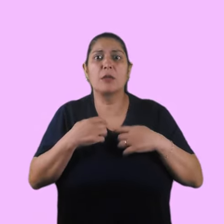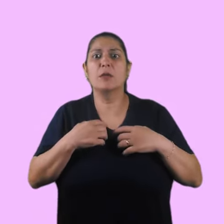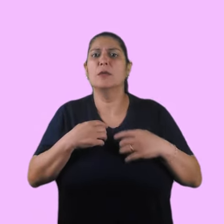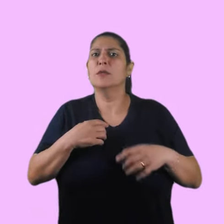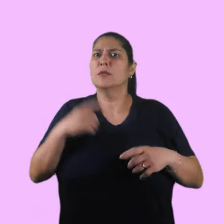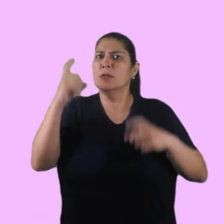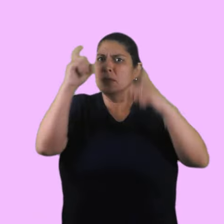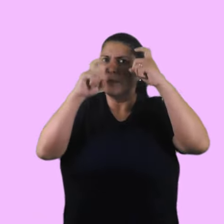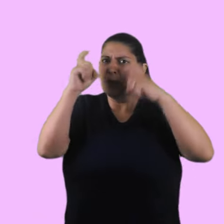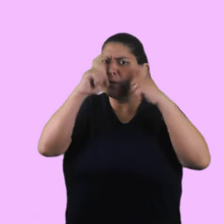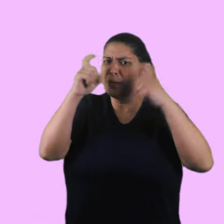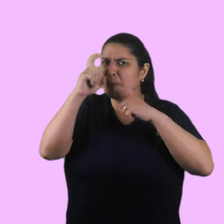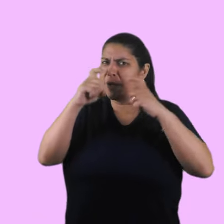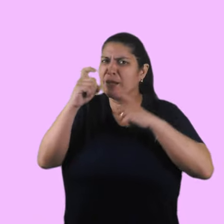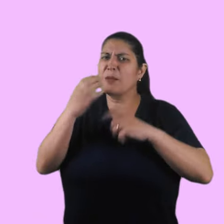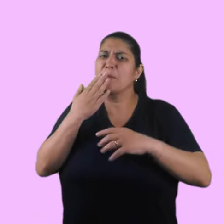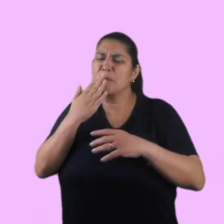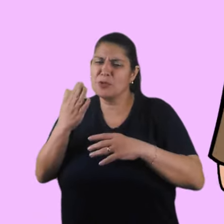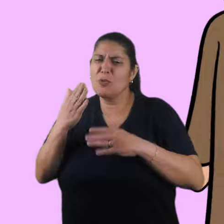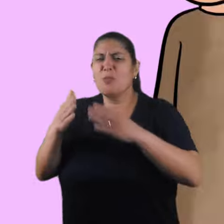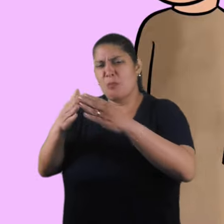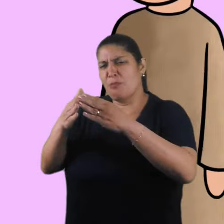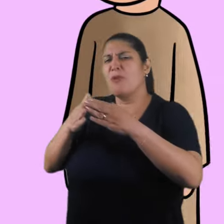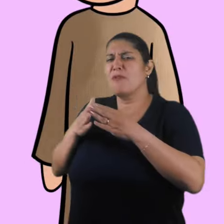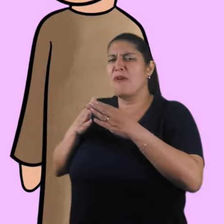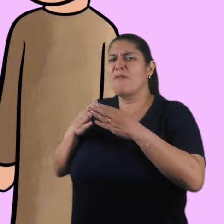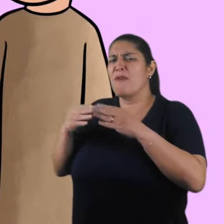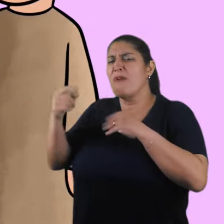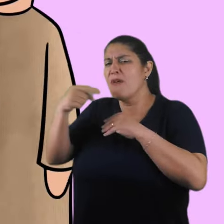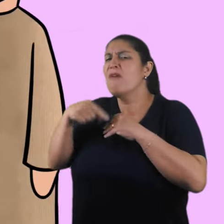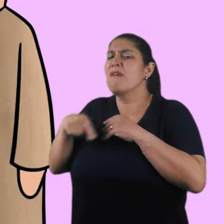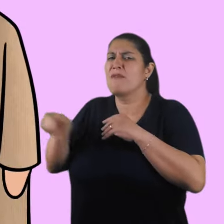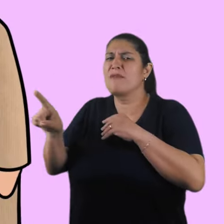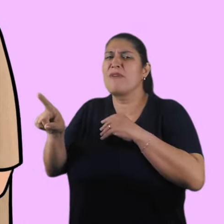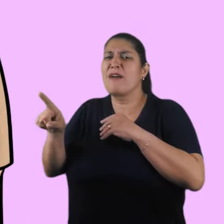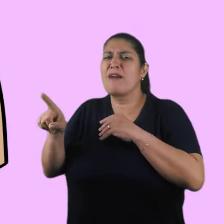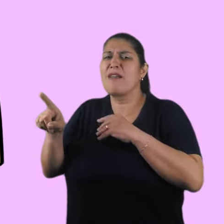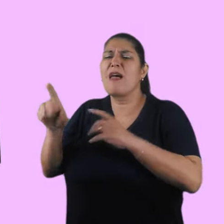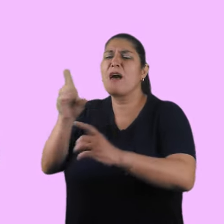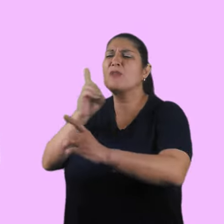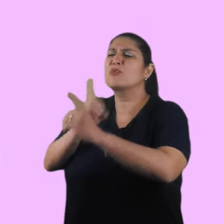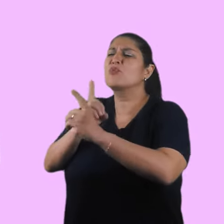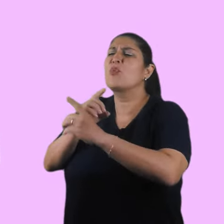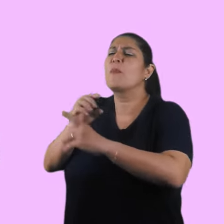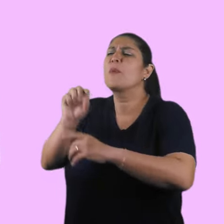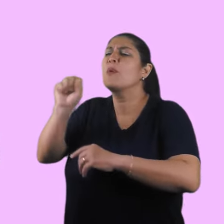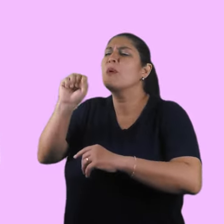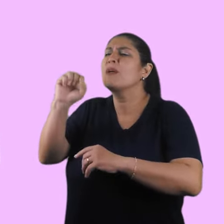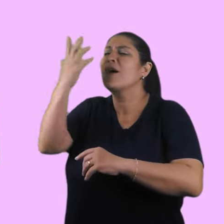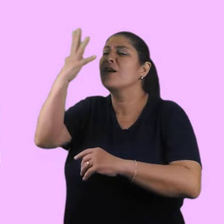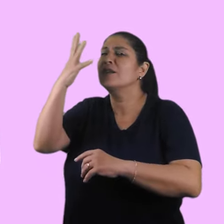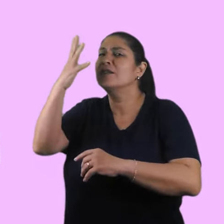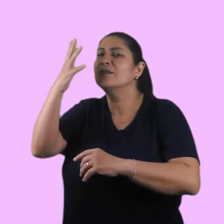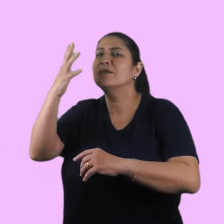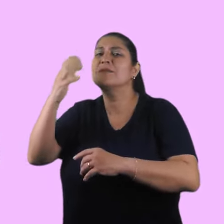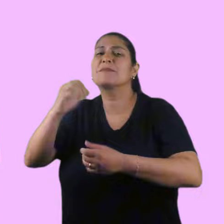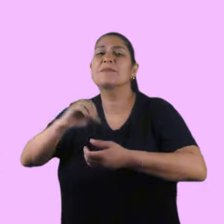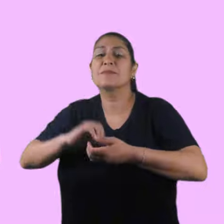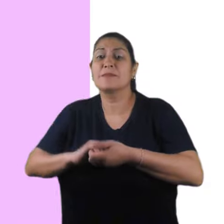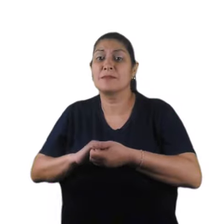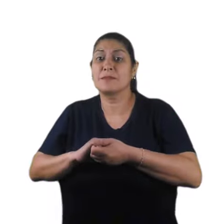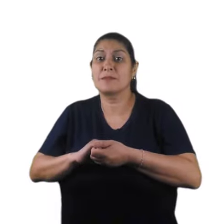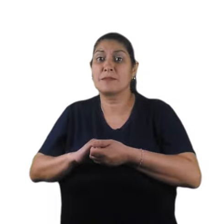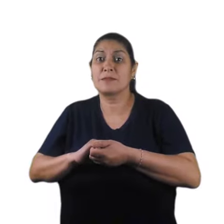em grande aflição, ficou muito preocupada e pediu a um de seus servos que descobrisse o que